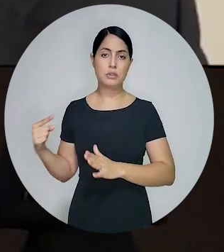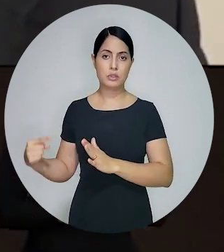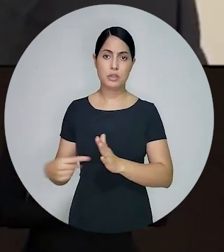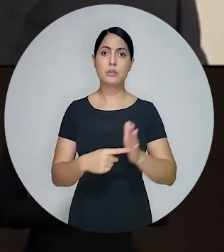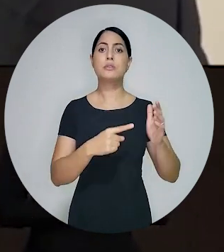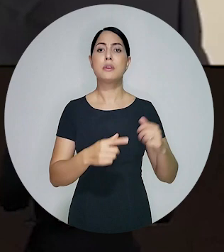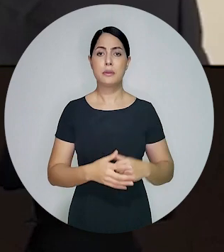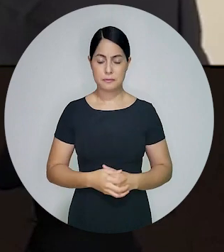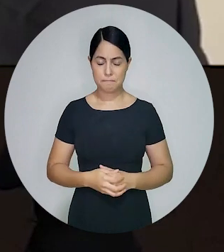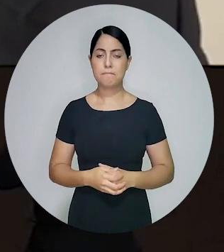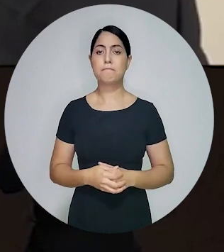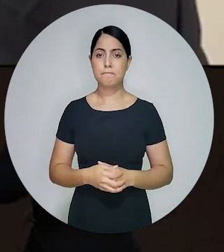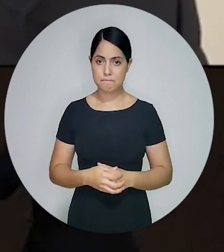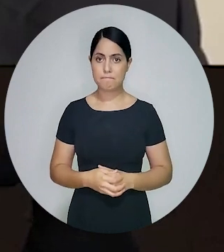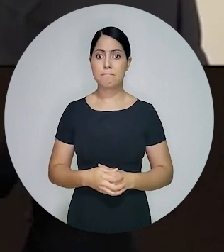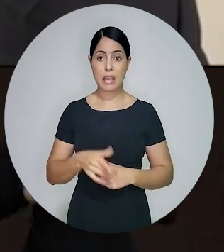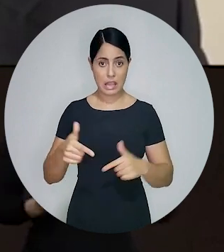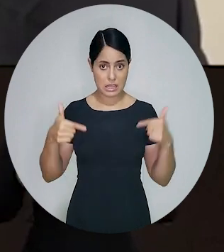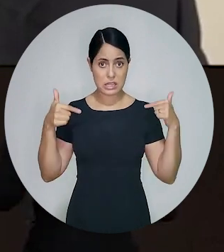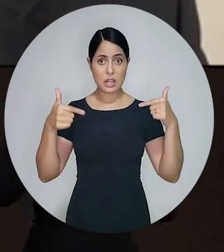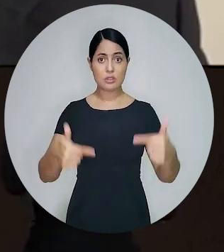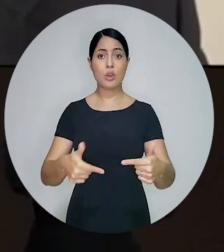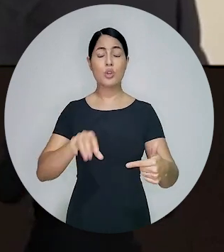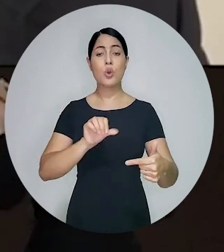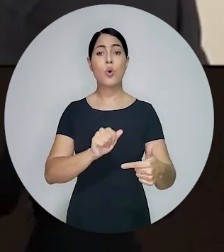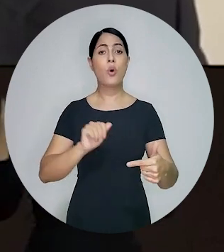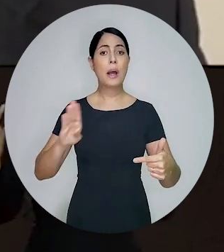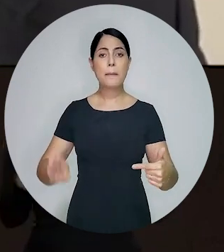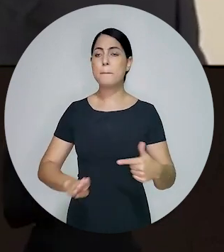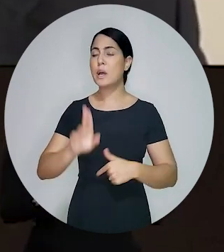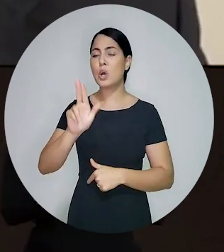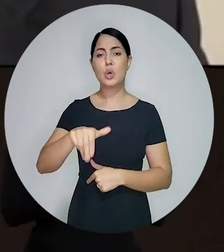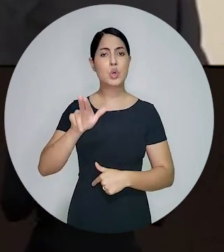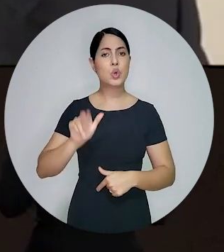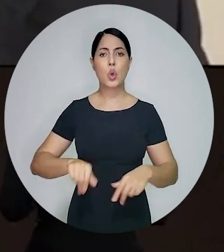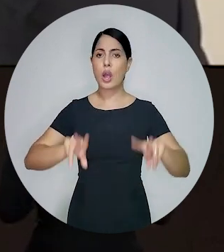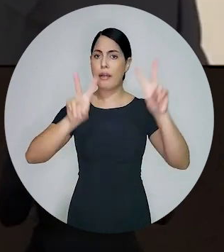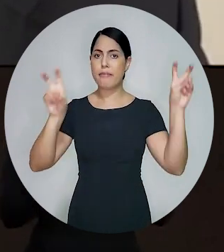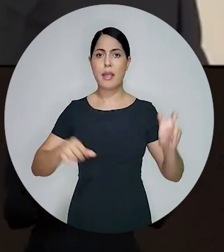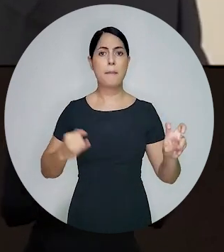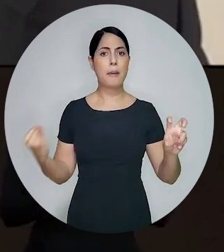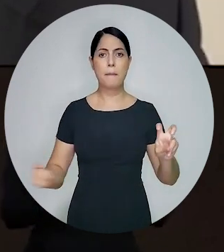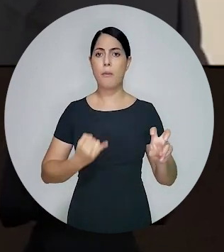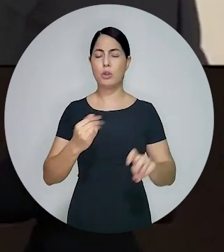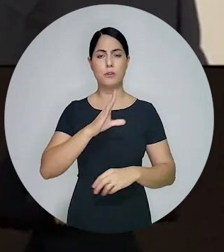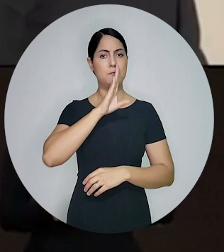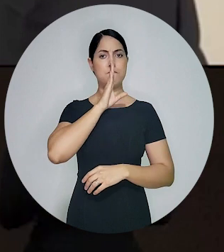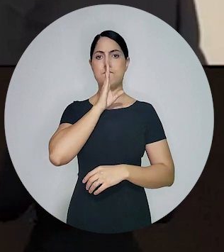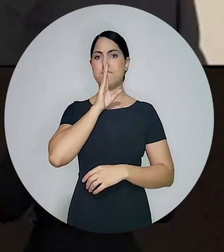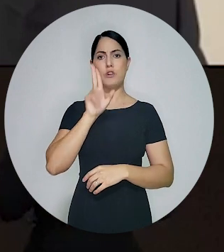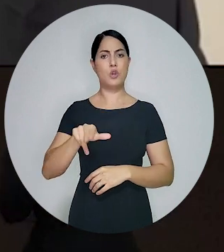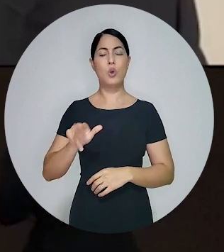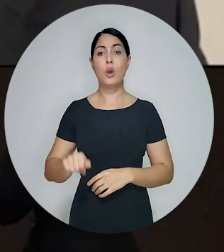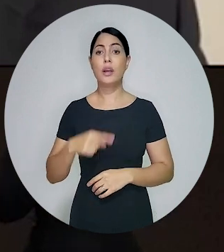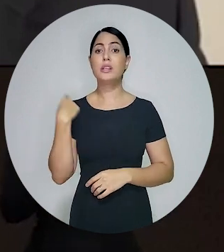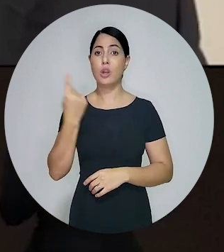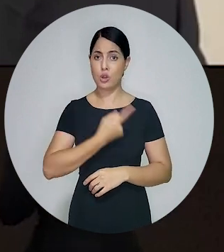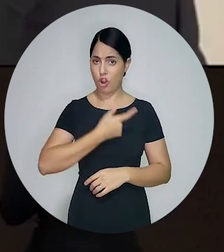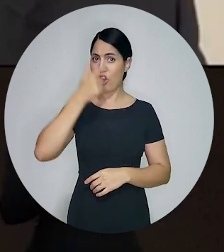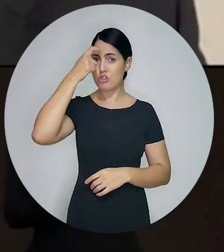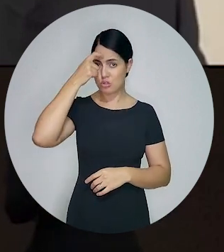da OEA para denunciar essa realidade brutal. Essas ações demonstram que a OAB jamais se omitiu em tema